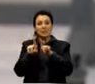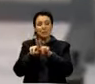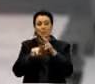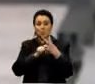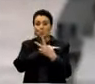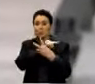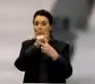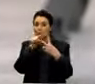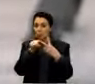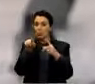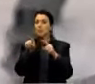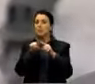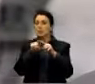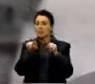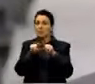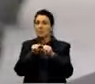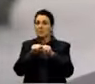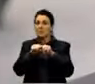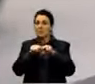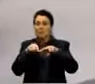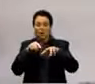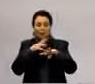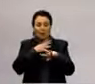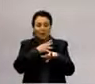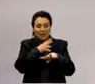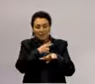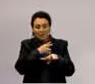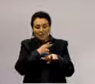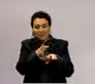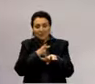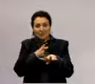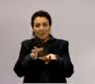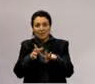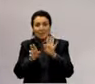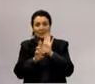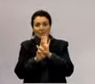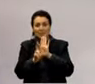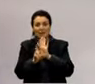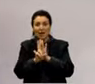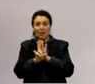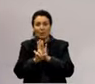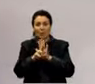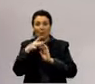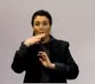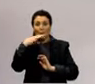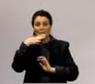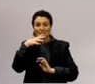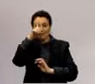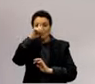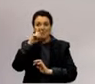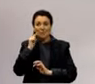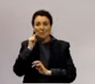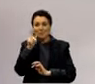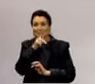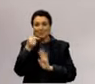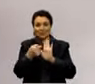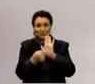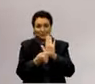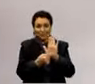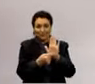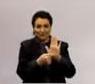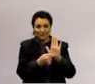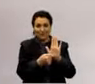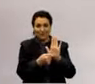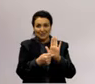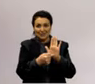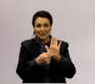então, são essas ramificações, tá, aqui representada na cor amarela, são essas